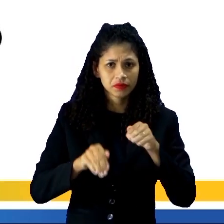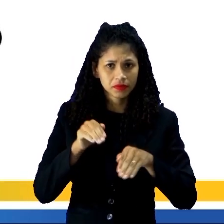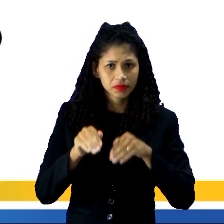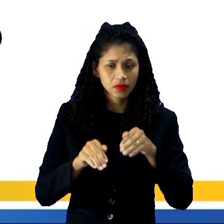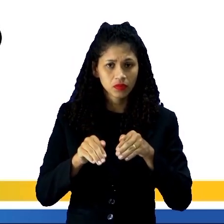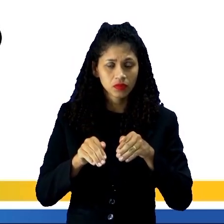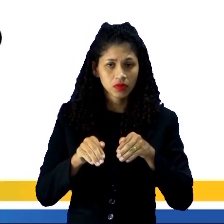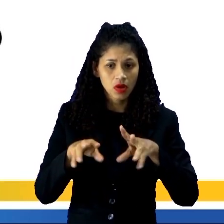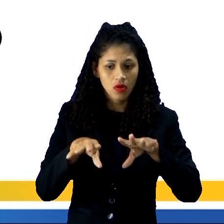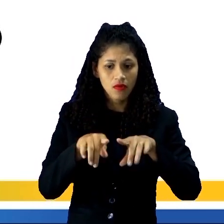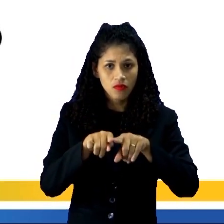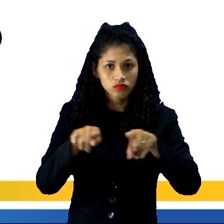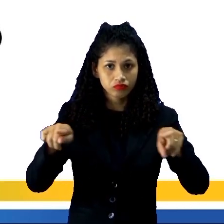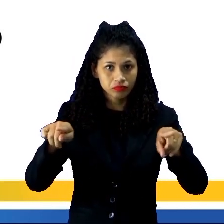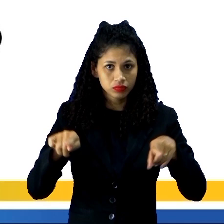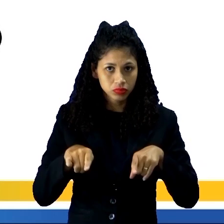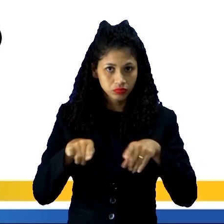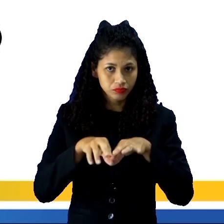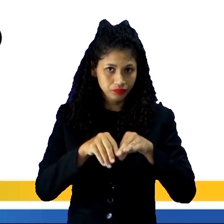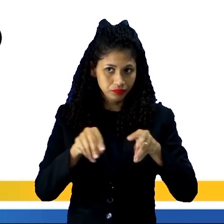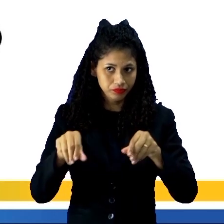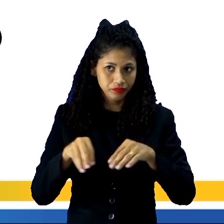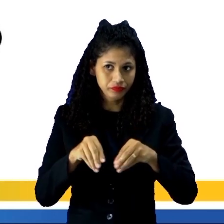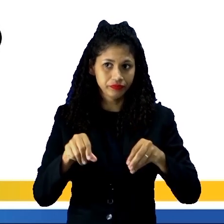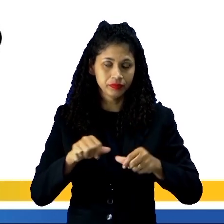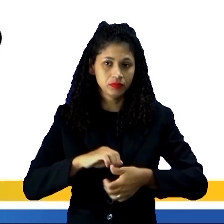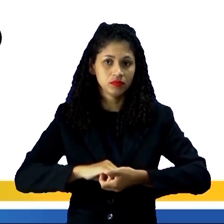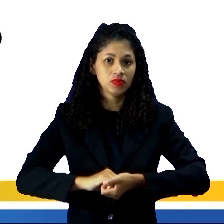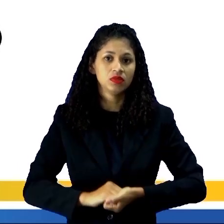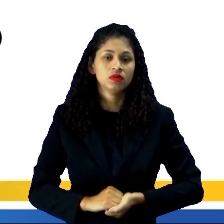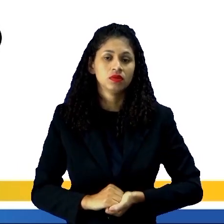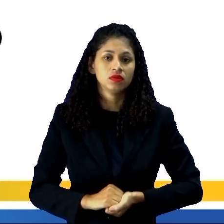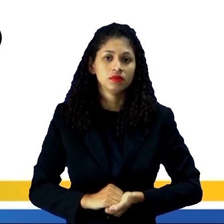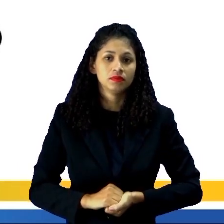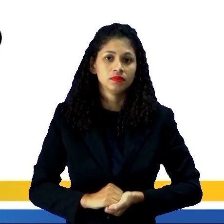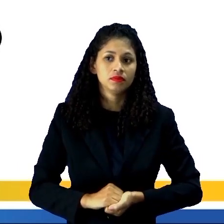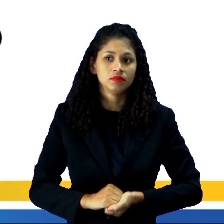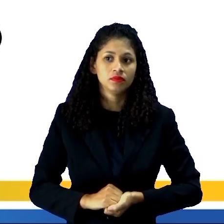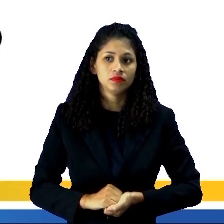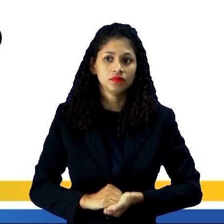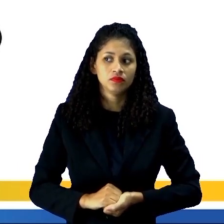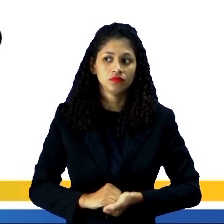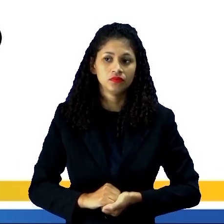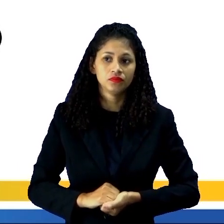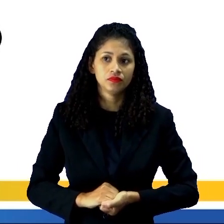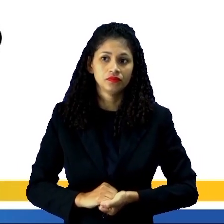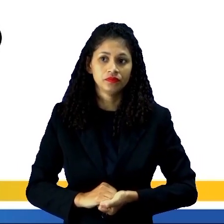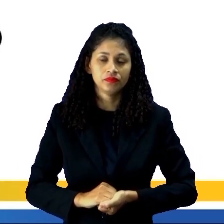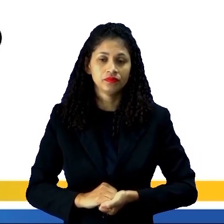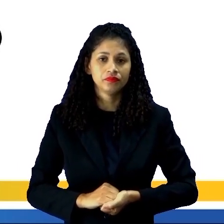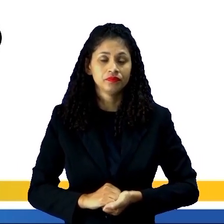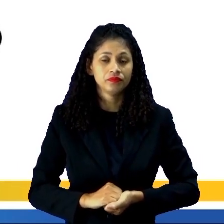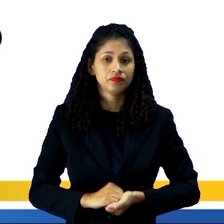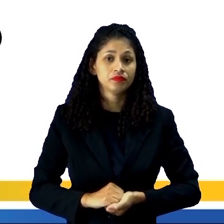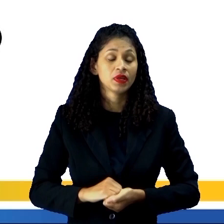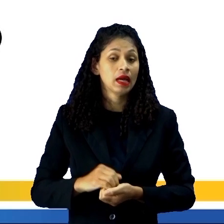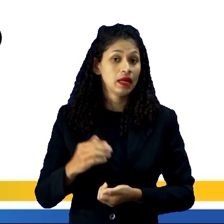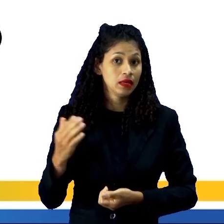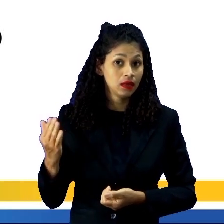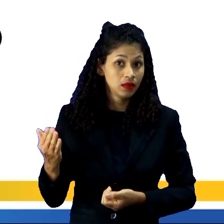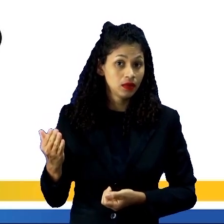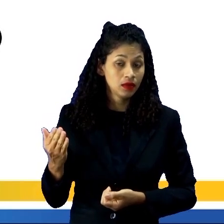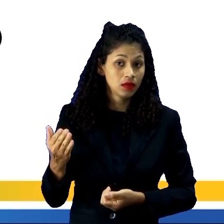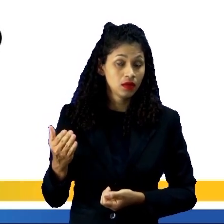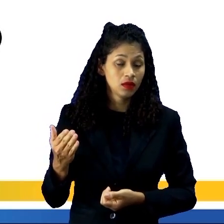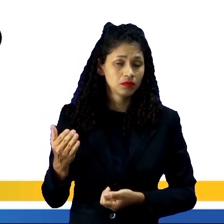cavam o quintal, né? O jardim, quintal, enfim. Replaced by that. Aí, nesse caso da segunda frase,